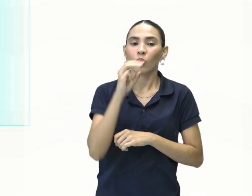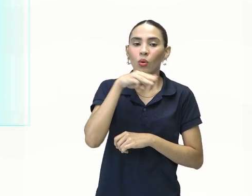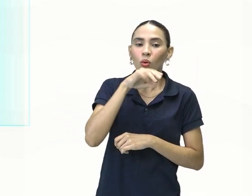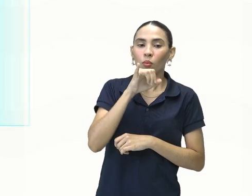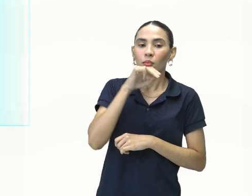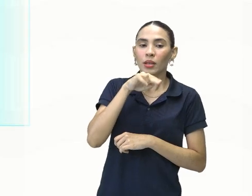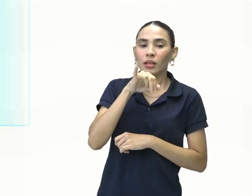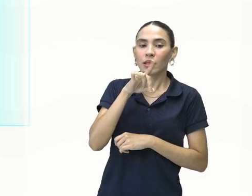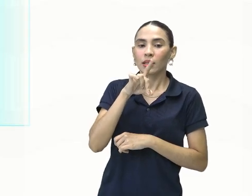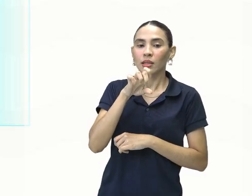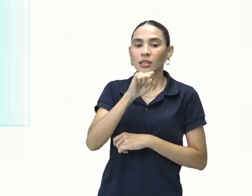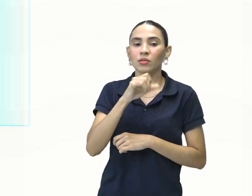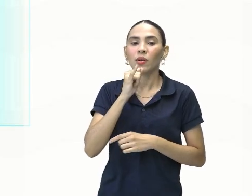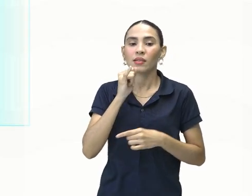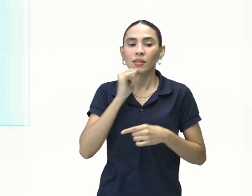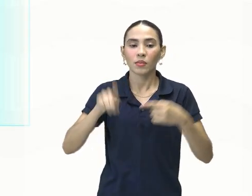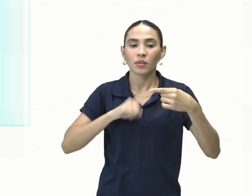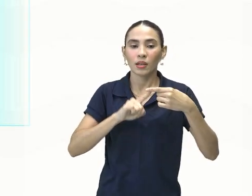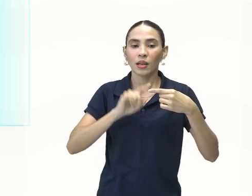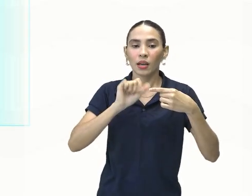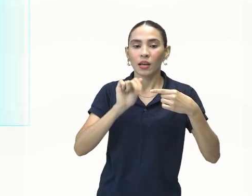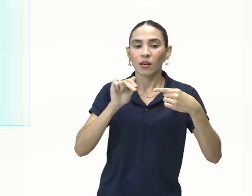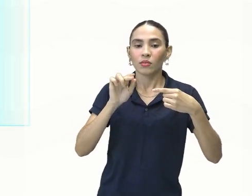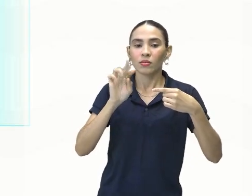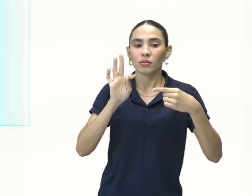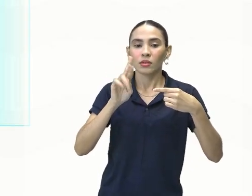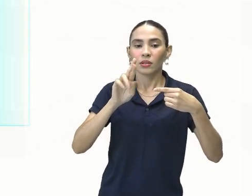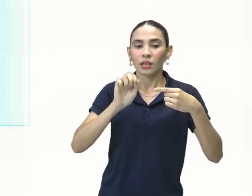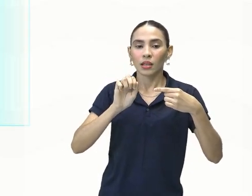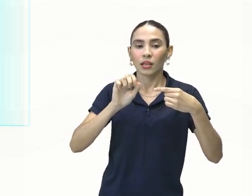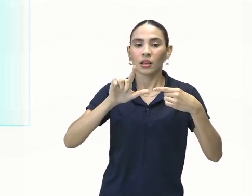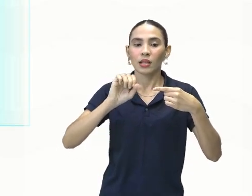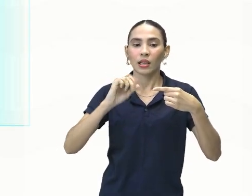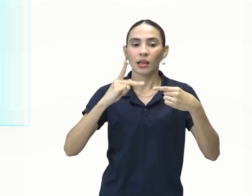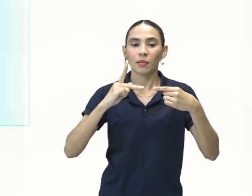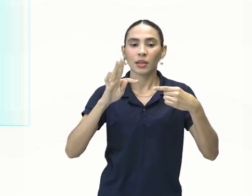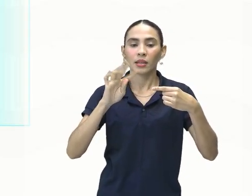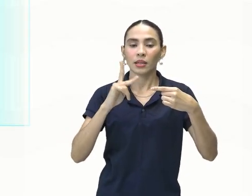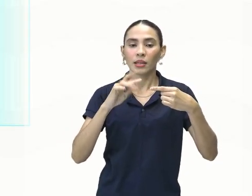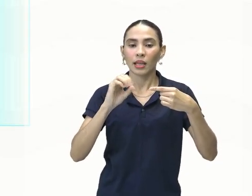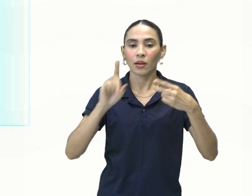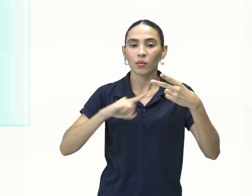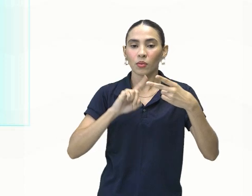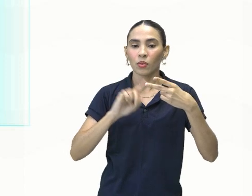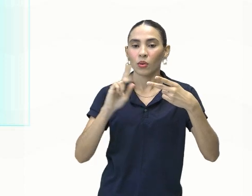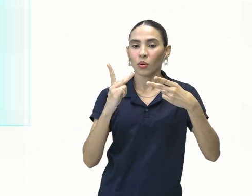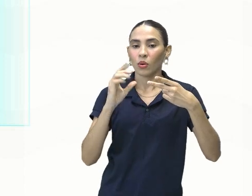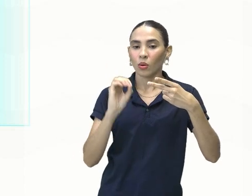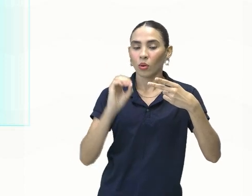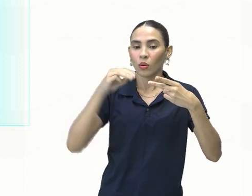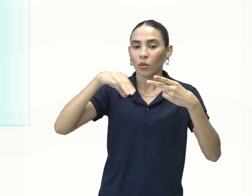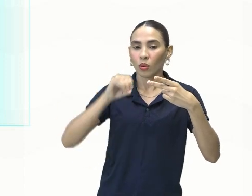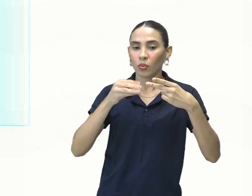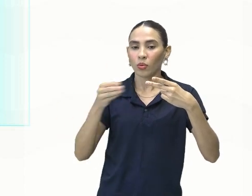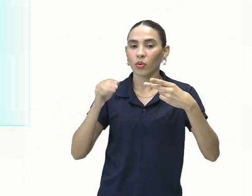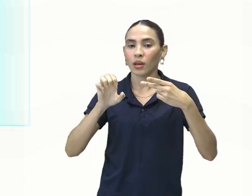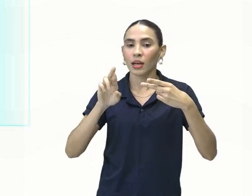Como australopithecus, temos aí Homo habilis, Homo erectus,